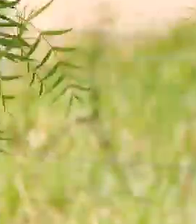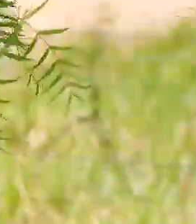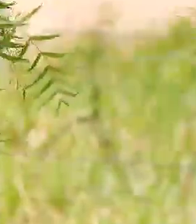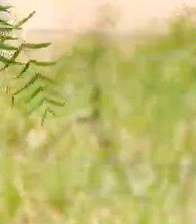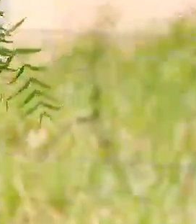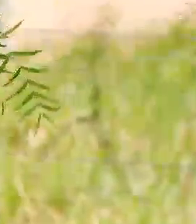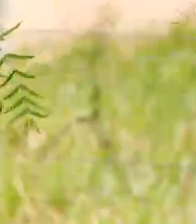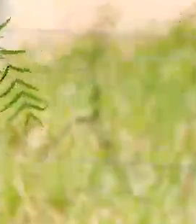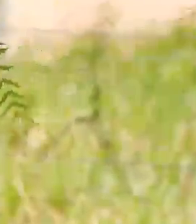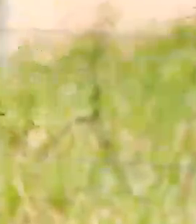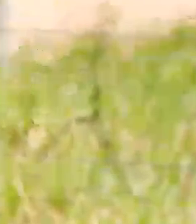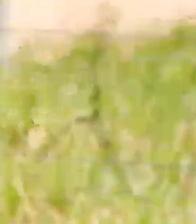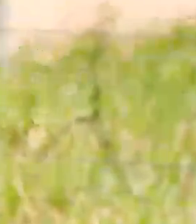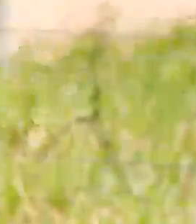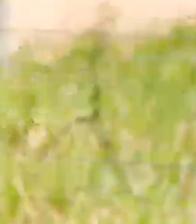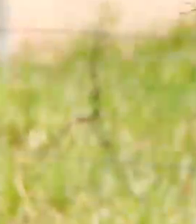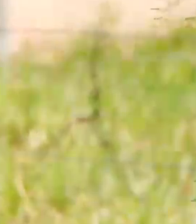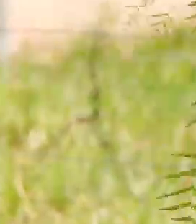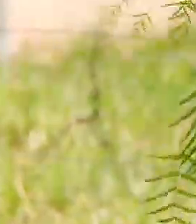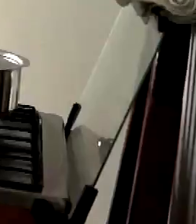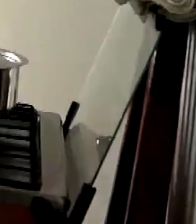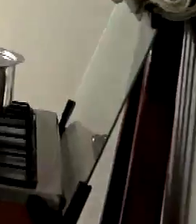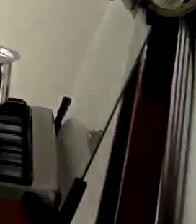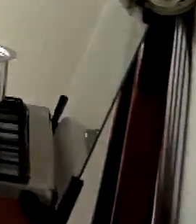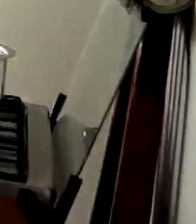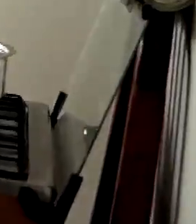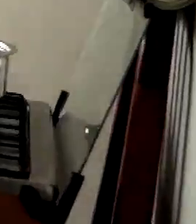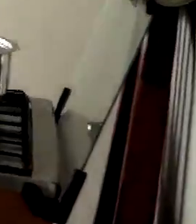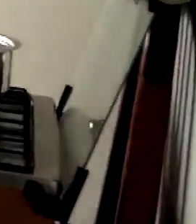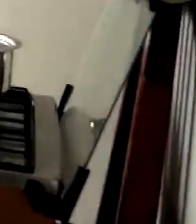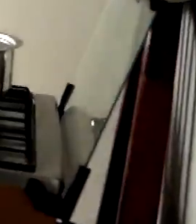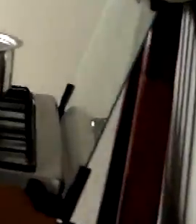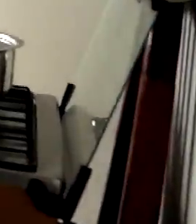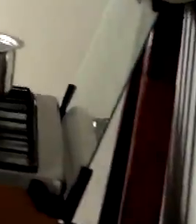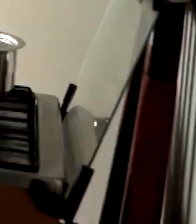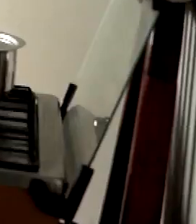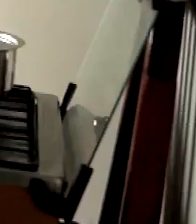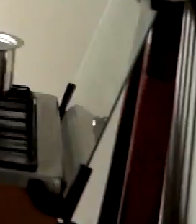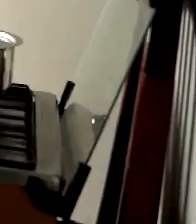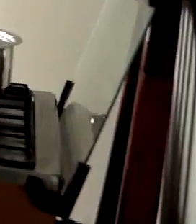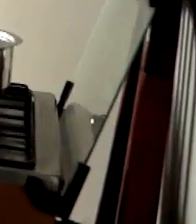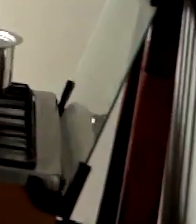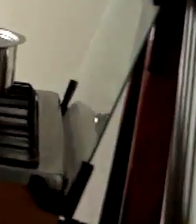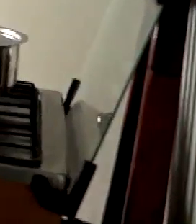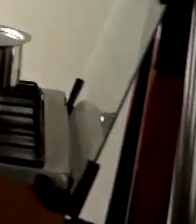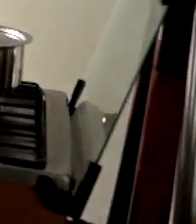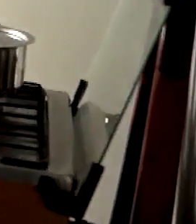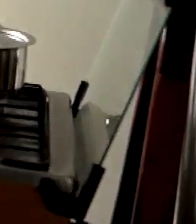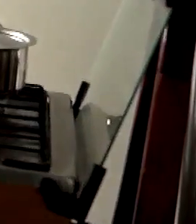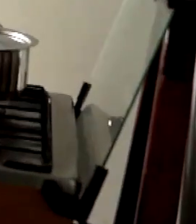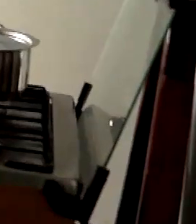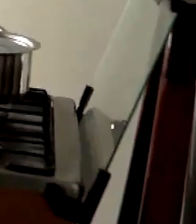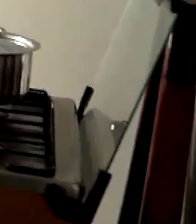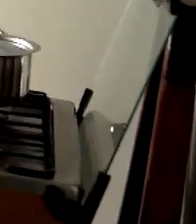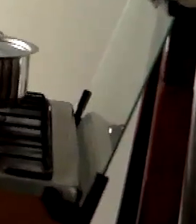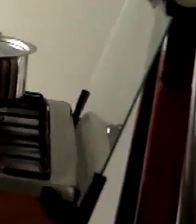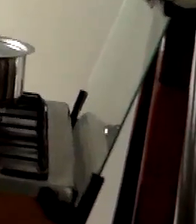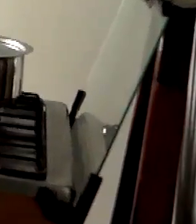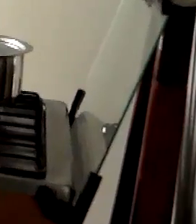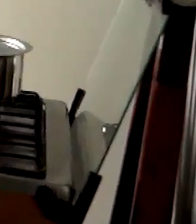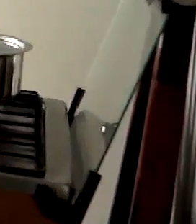forma adaptada tudo é possível, é muito lindo. Em uma cozinha, Kátia apia.